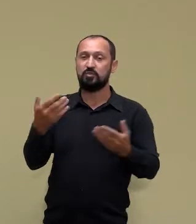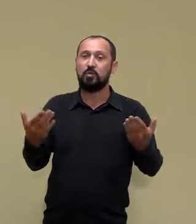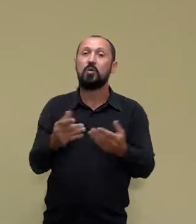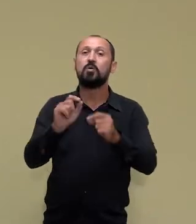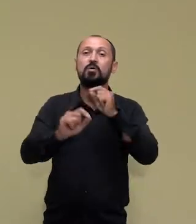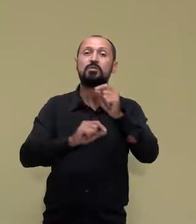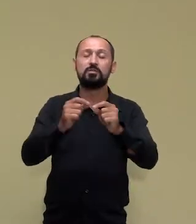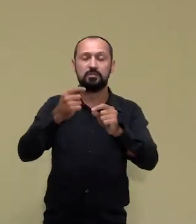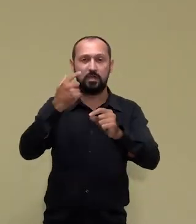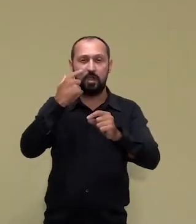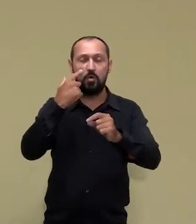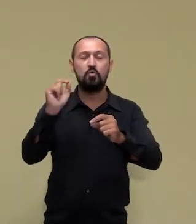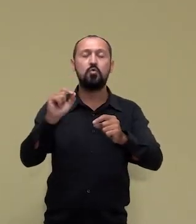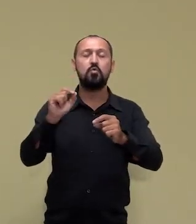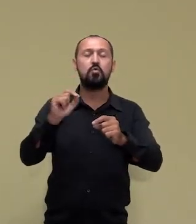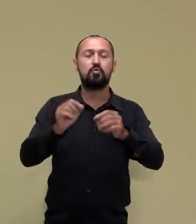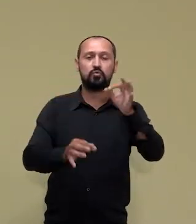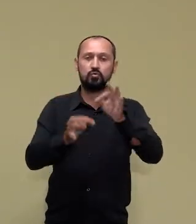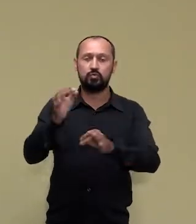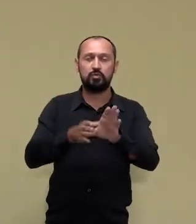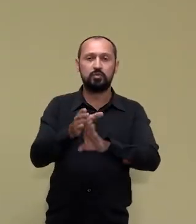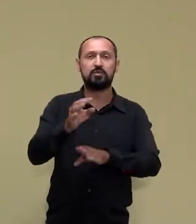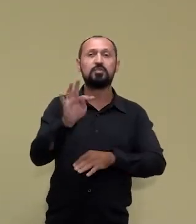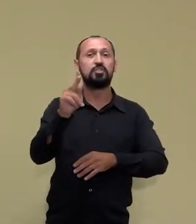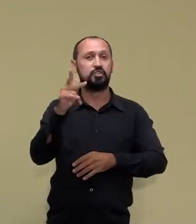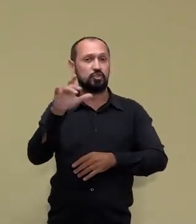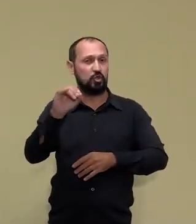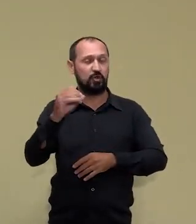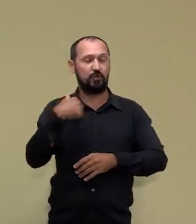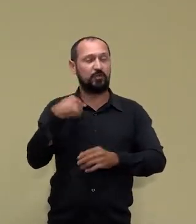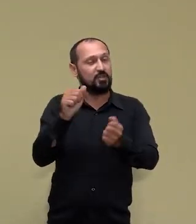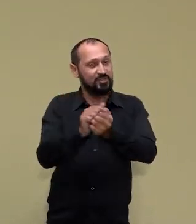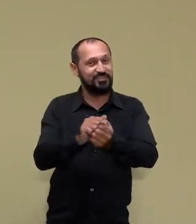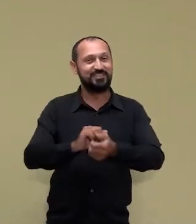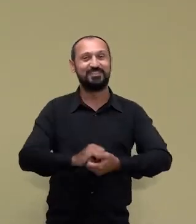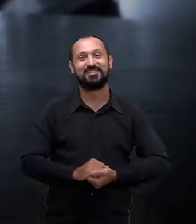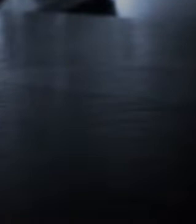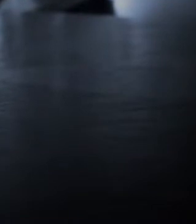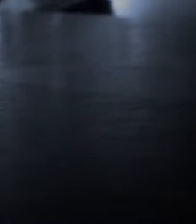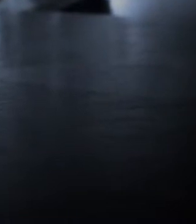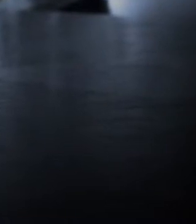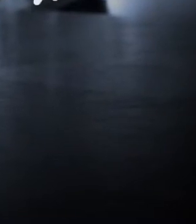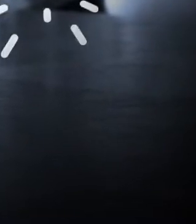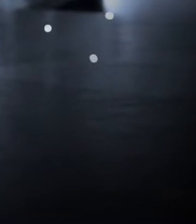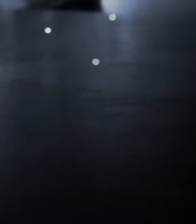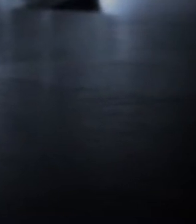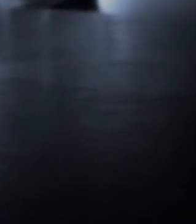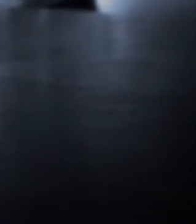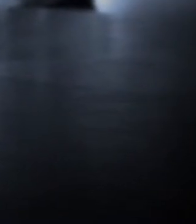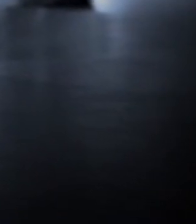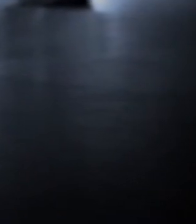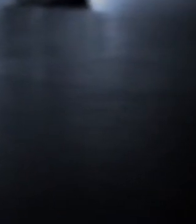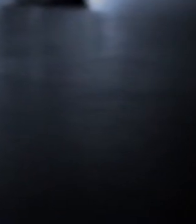dessa edição é o consultor jurídico Tiago Debeza. Fique com a gente!